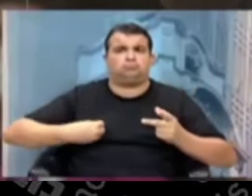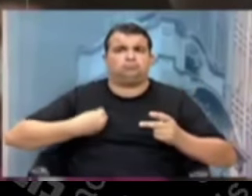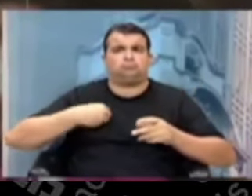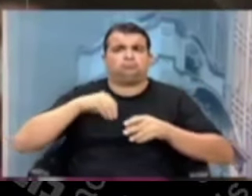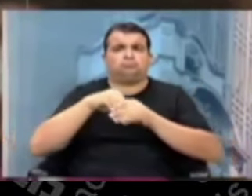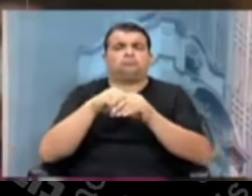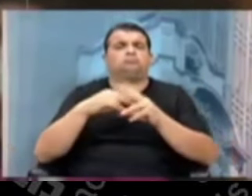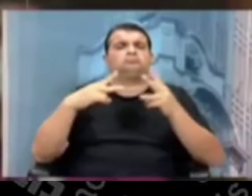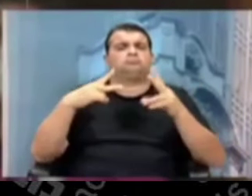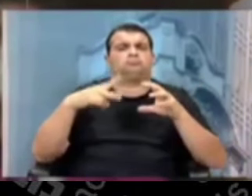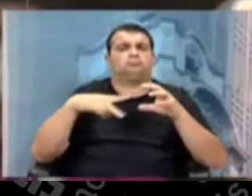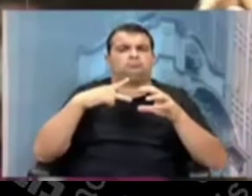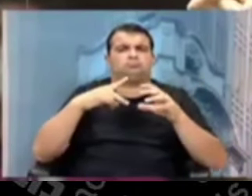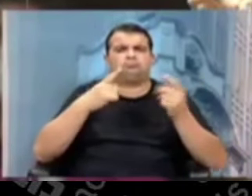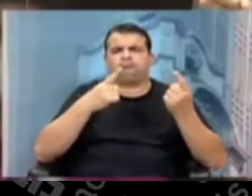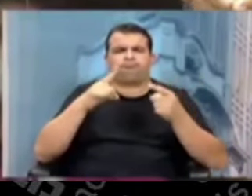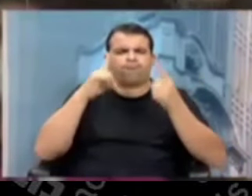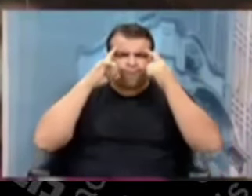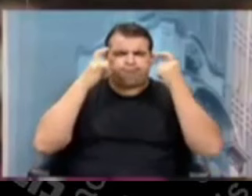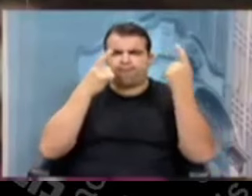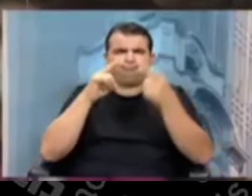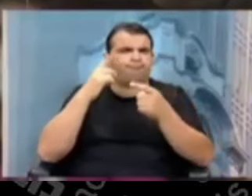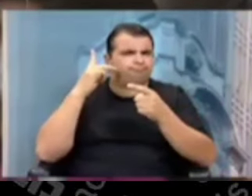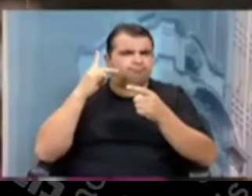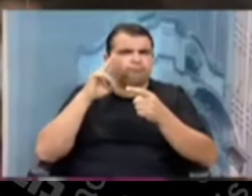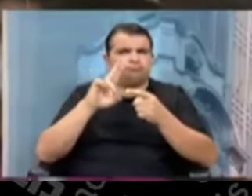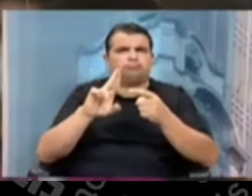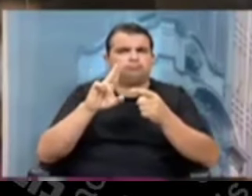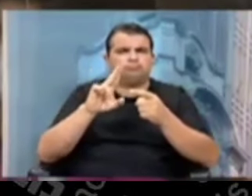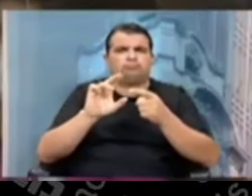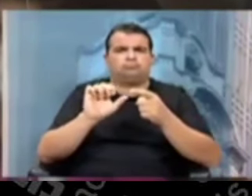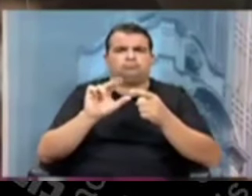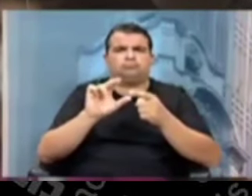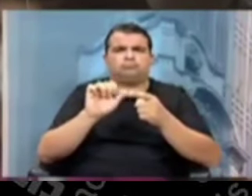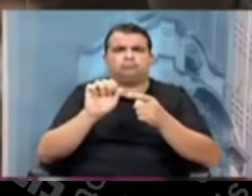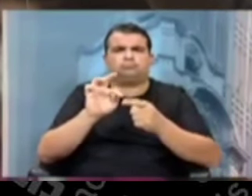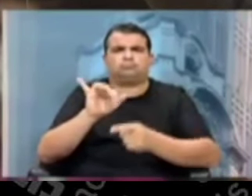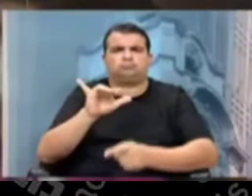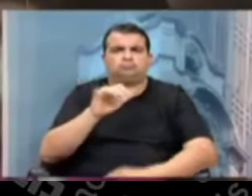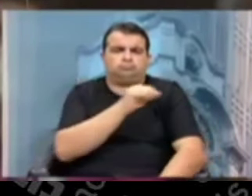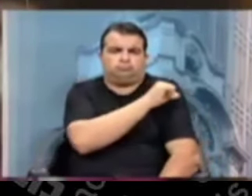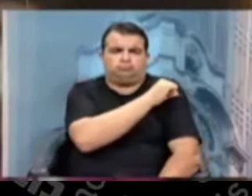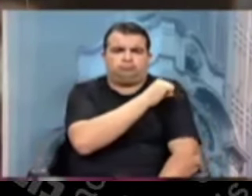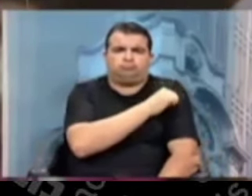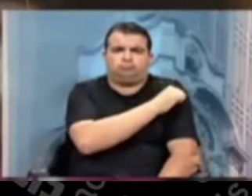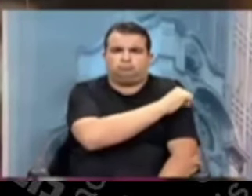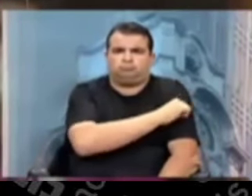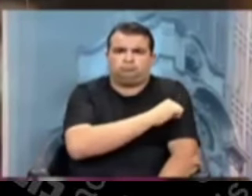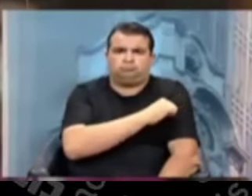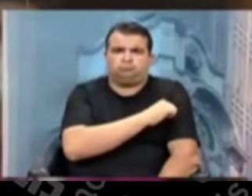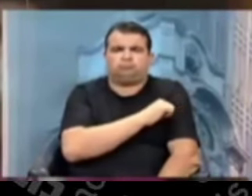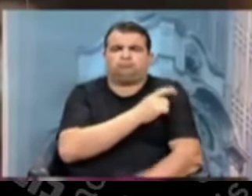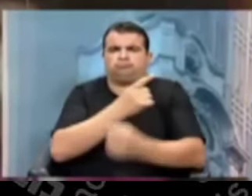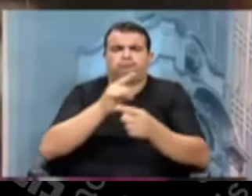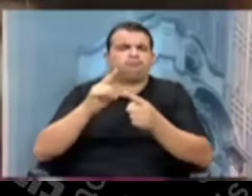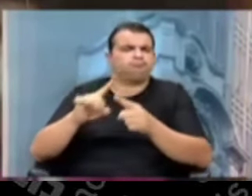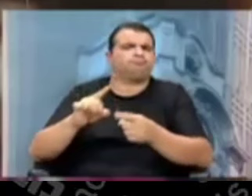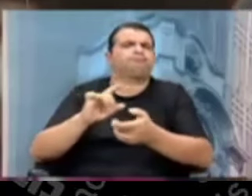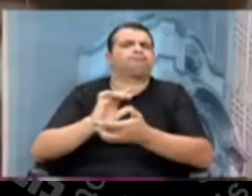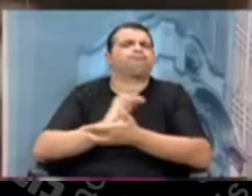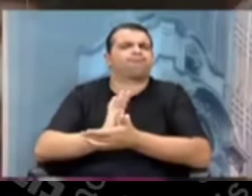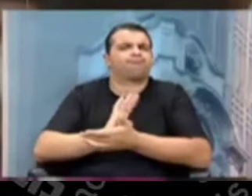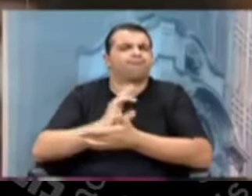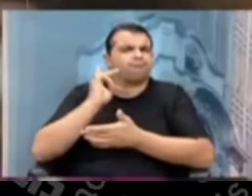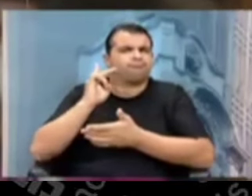com violência contra vereadores utilização de suástica com defesa e ataque racista as vereadoras